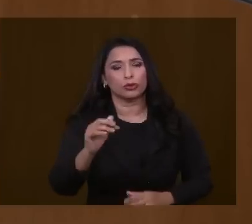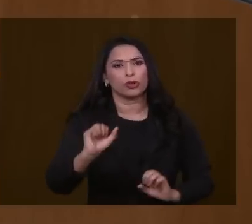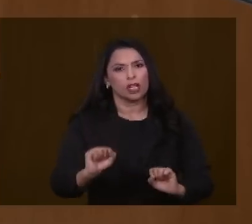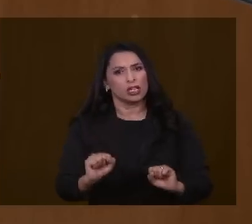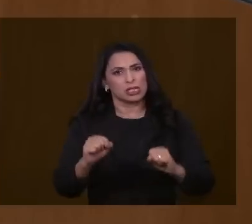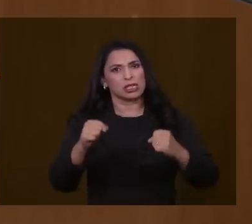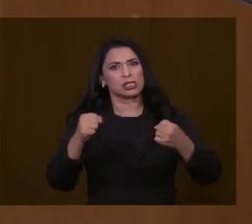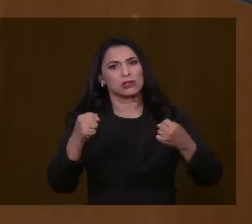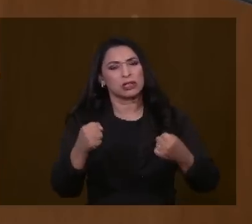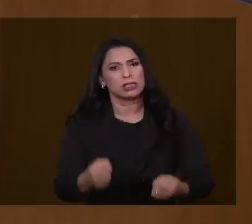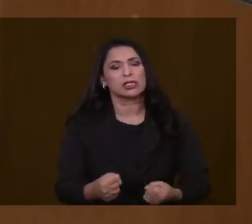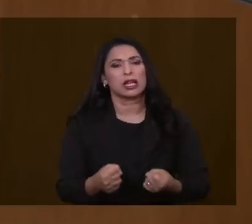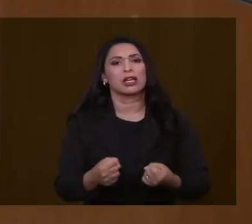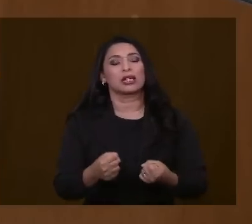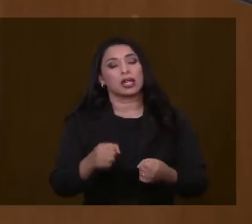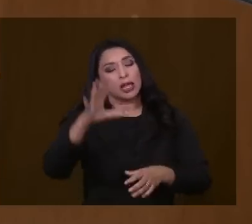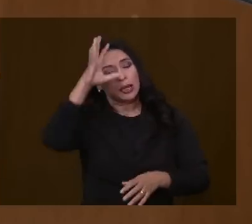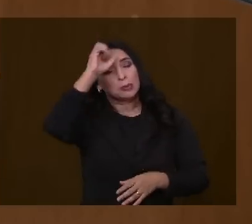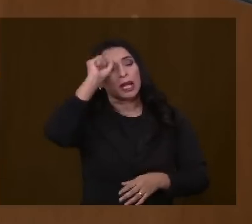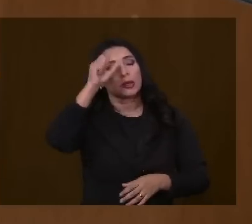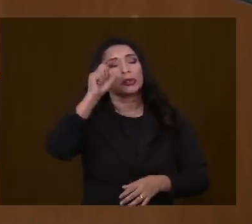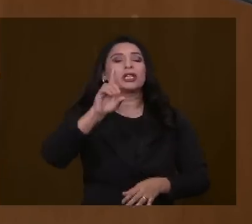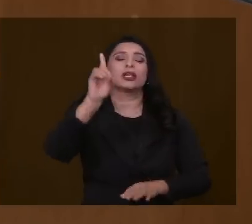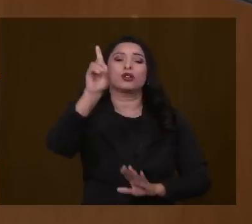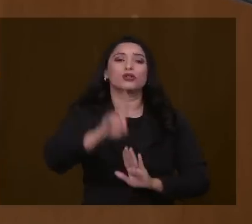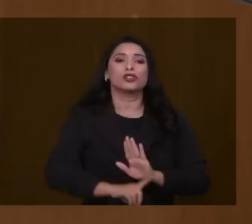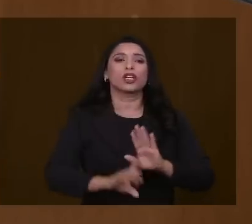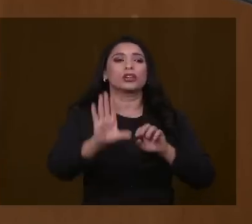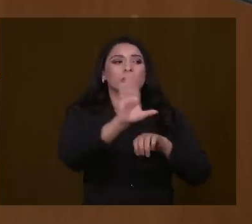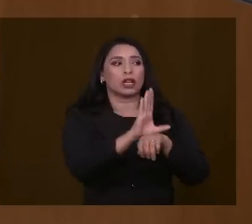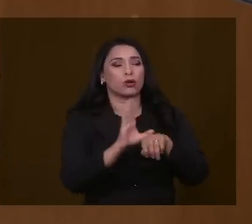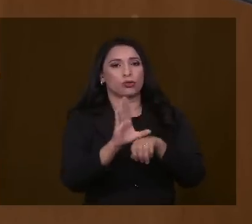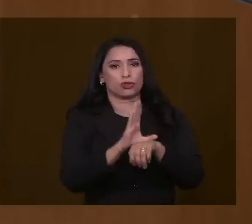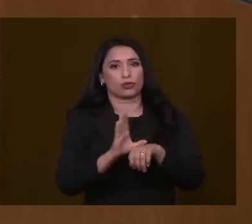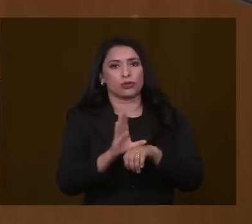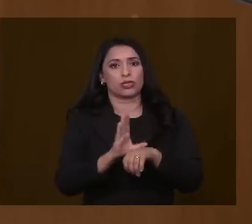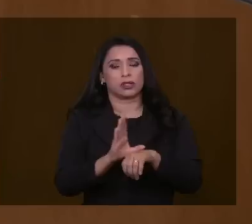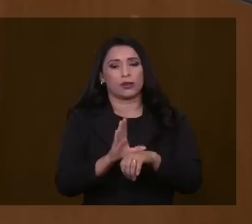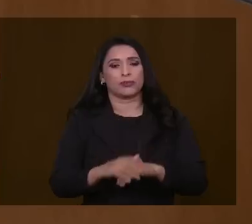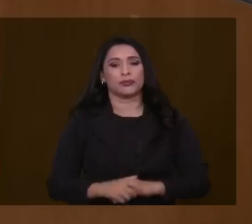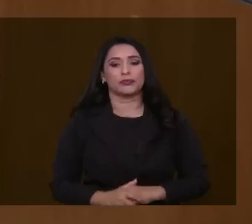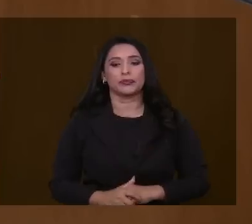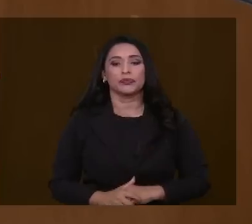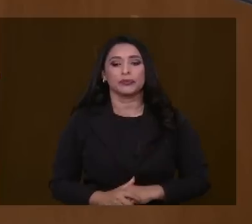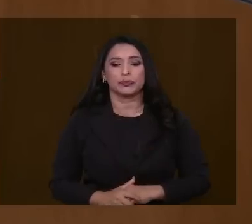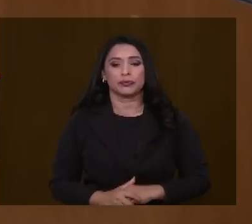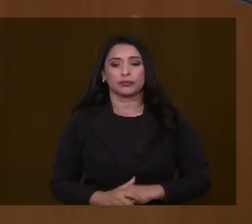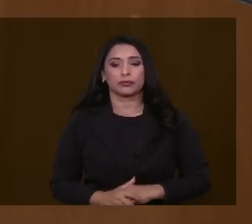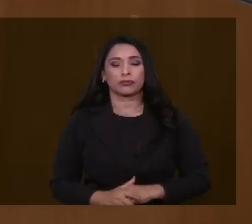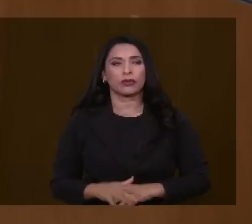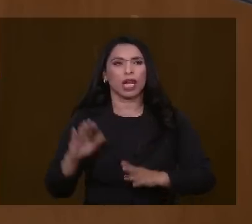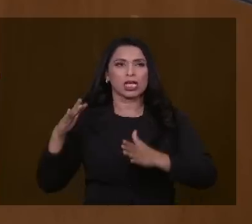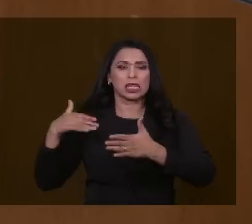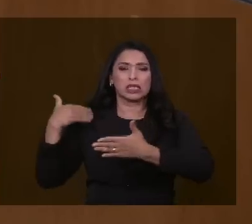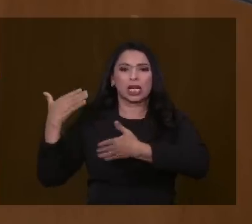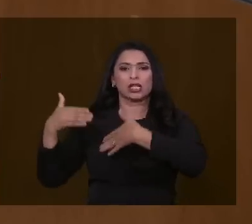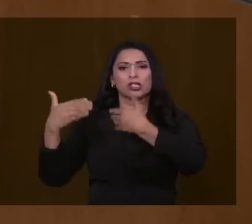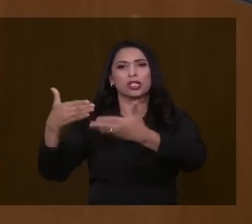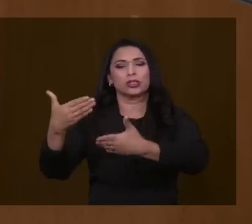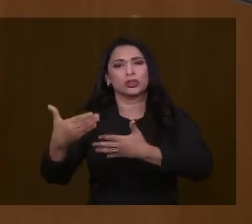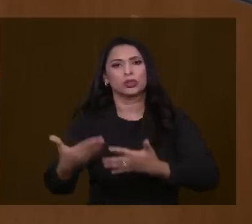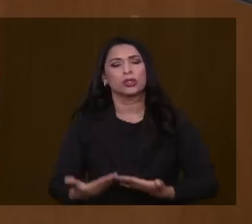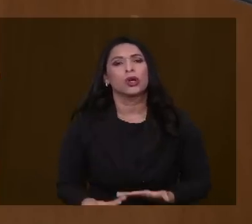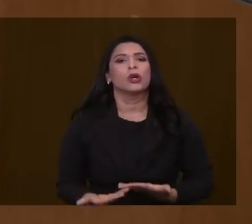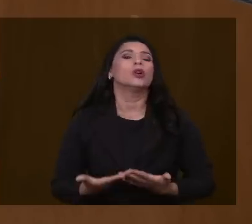estudo do direito constitucional. A ratificar e coroar essa trajetória de mérito